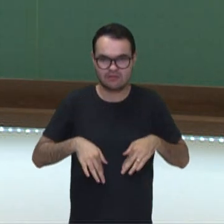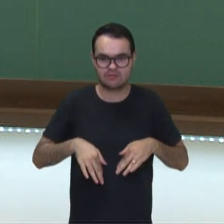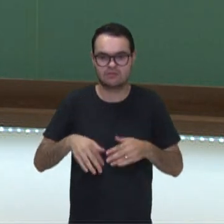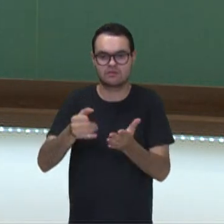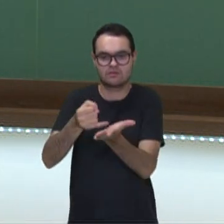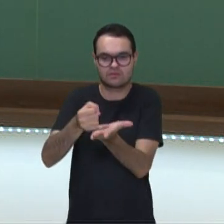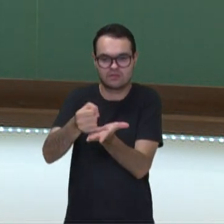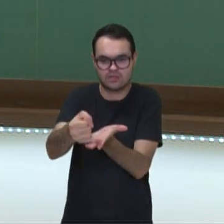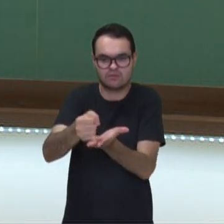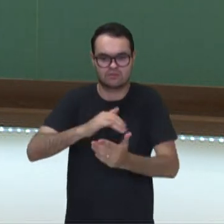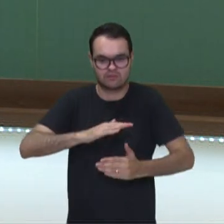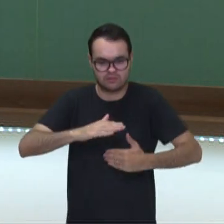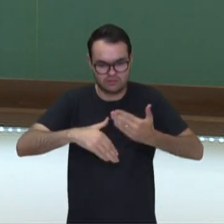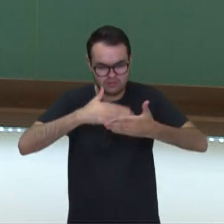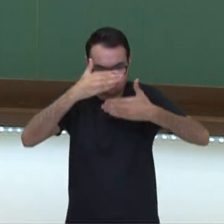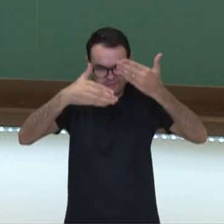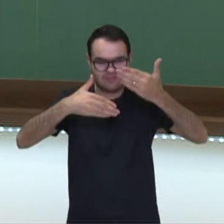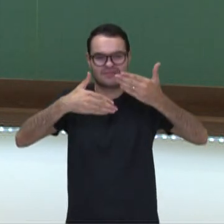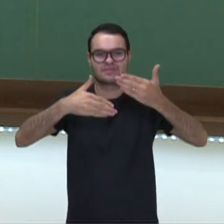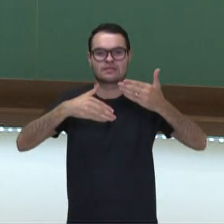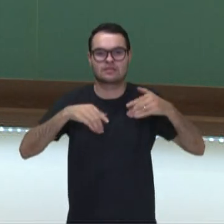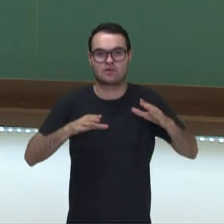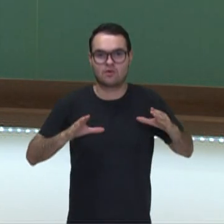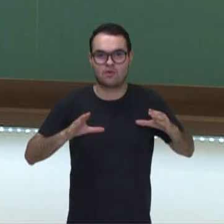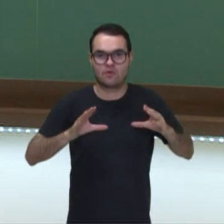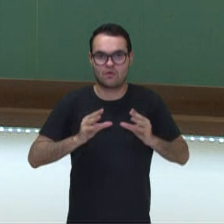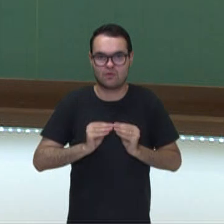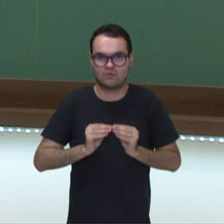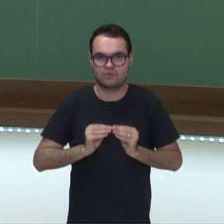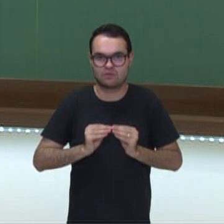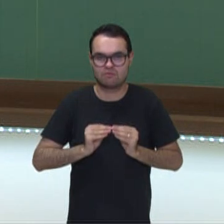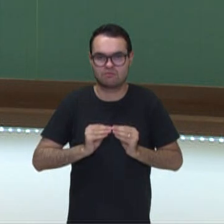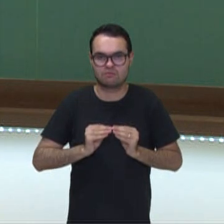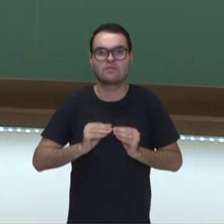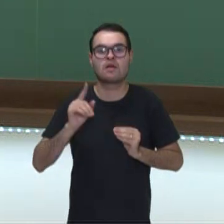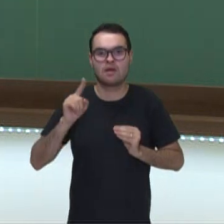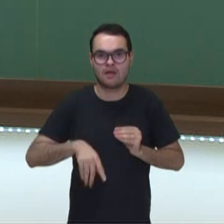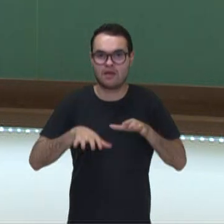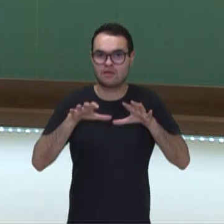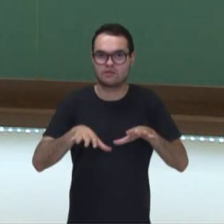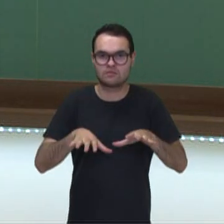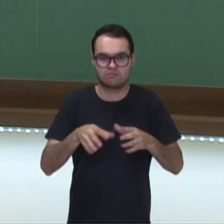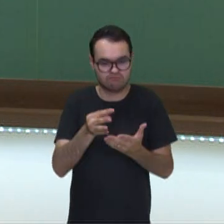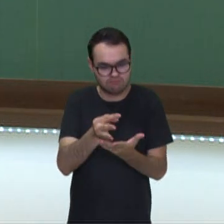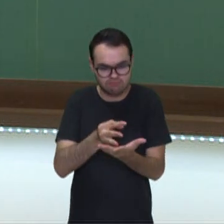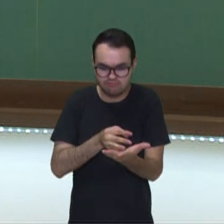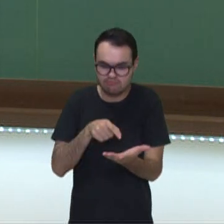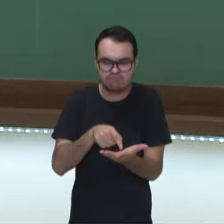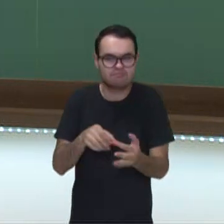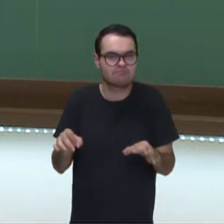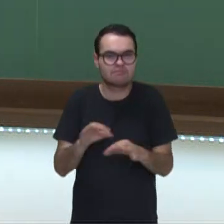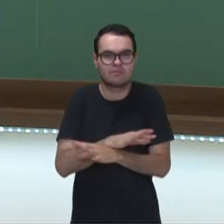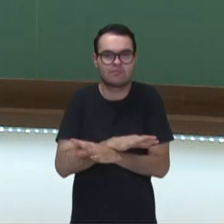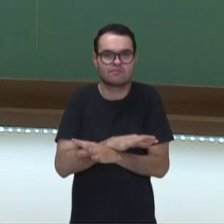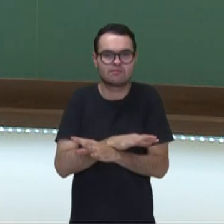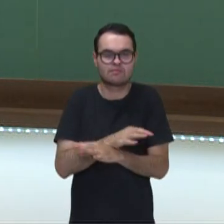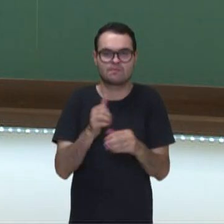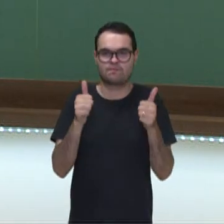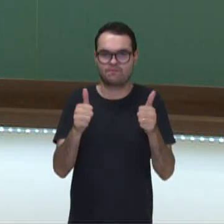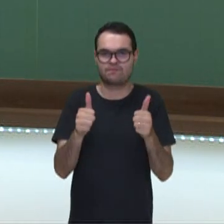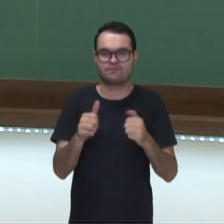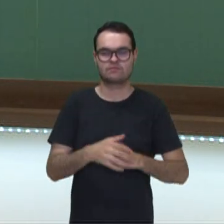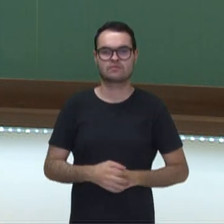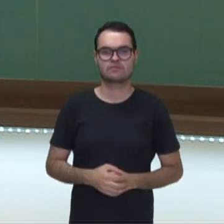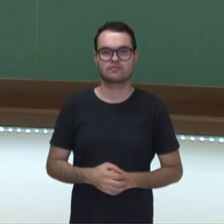conclusão, né? A apresentação de uma ideia, o desenvolvimento dessa ideia, né? E finalmente a conclusão. Lembrando